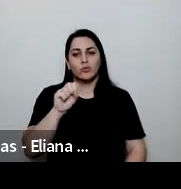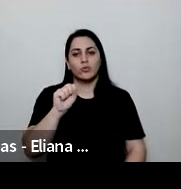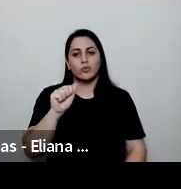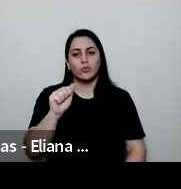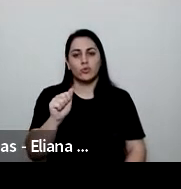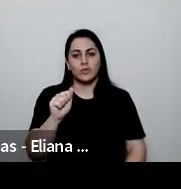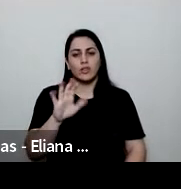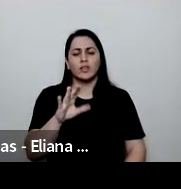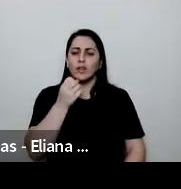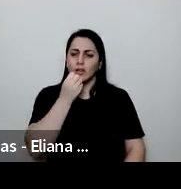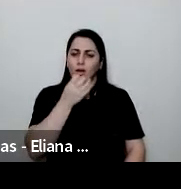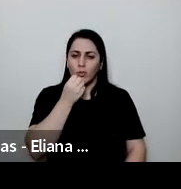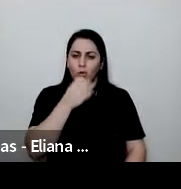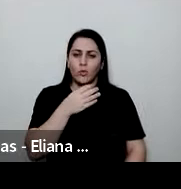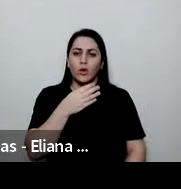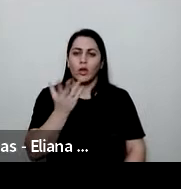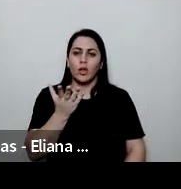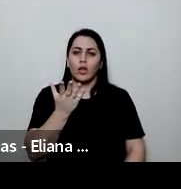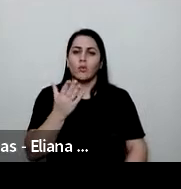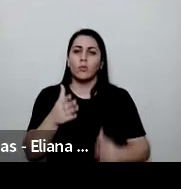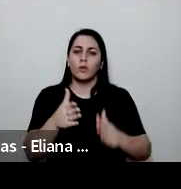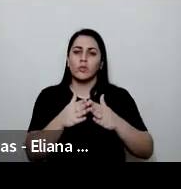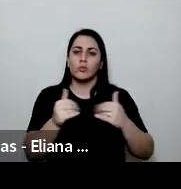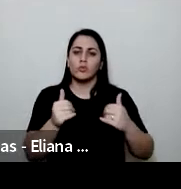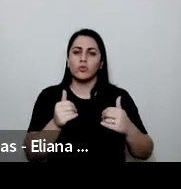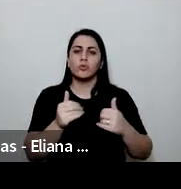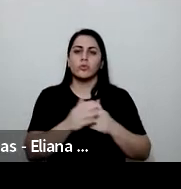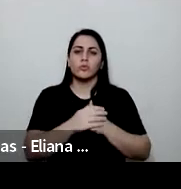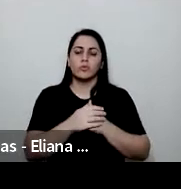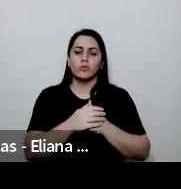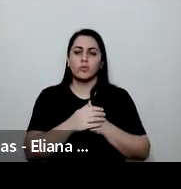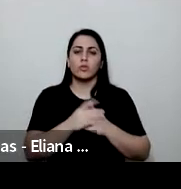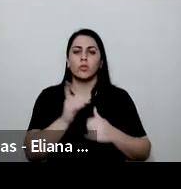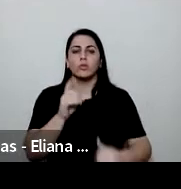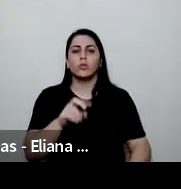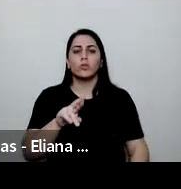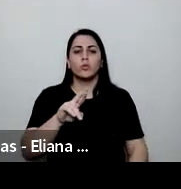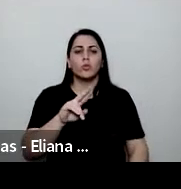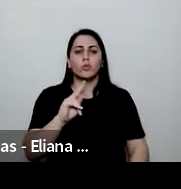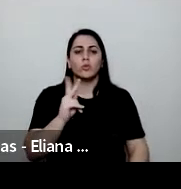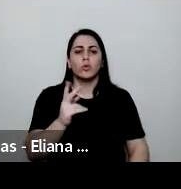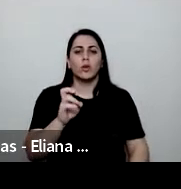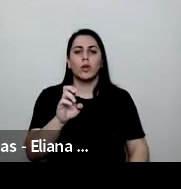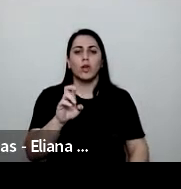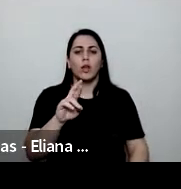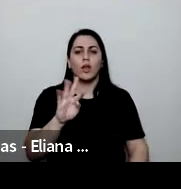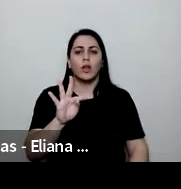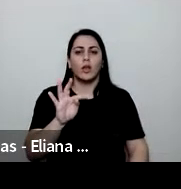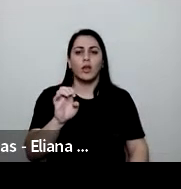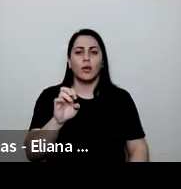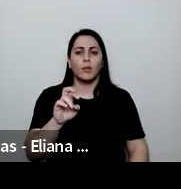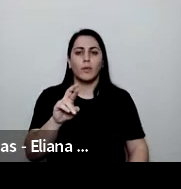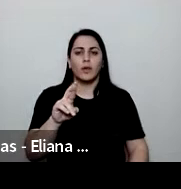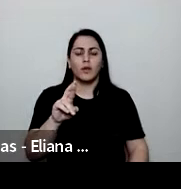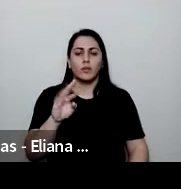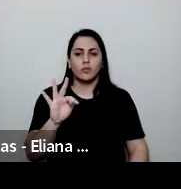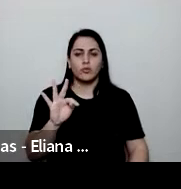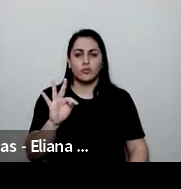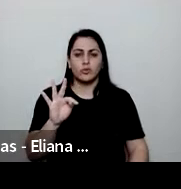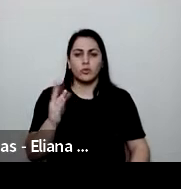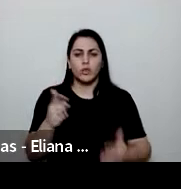aproveitar madura até fazer uma solicitação cozido de Herbert daqui eu gostaria de constar assinar